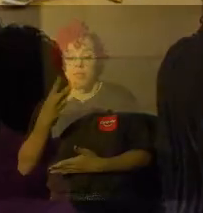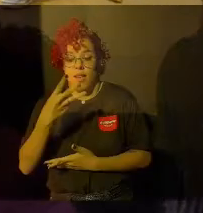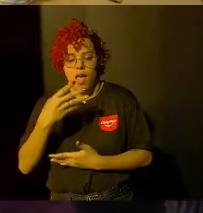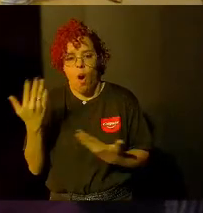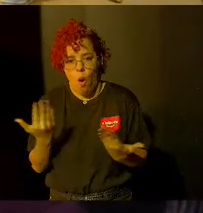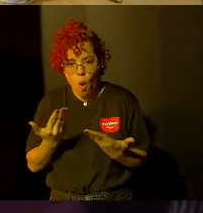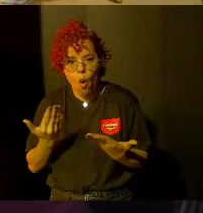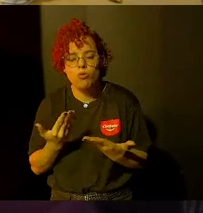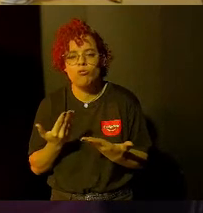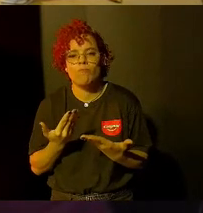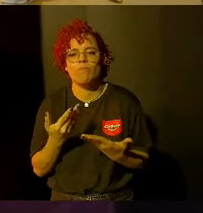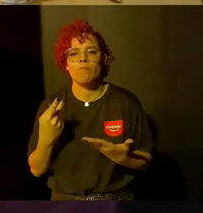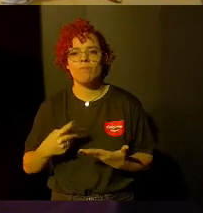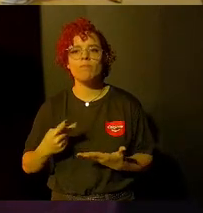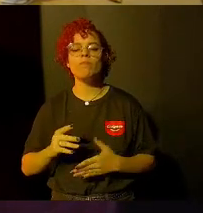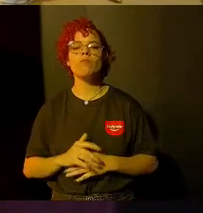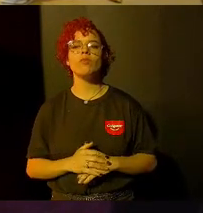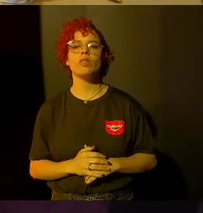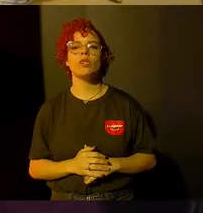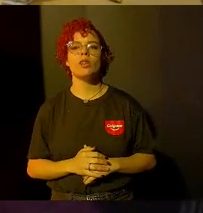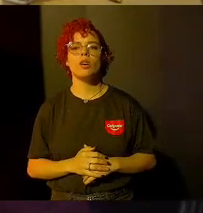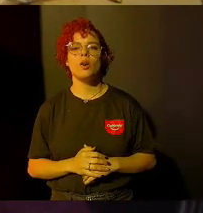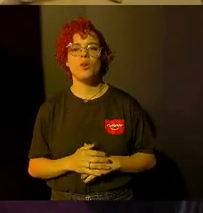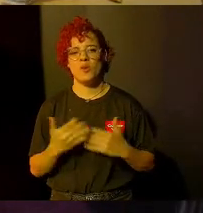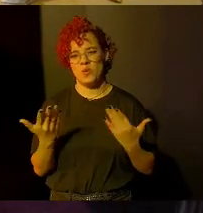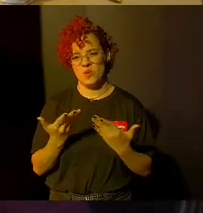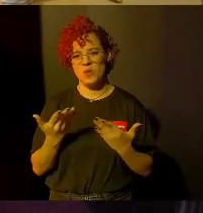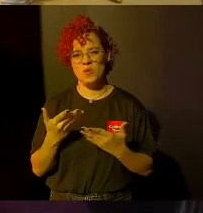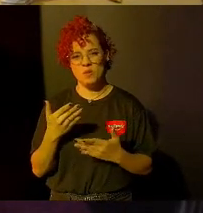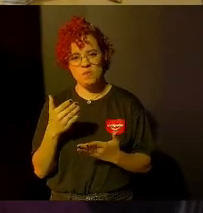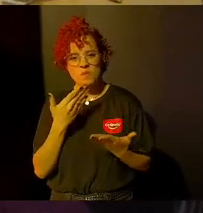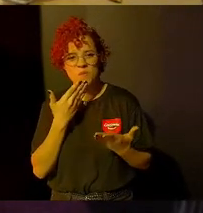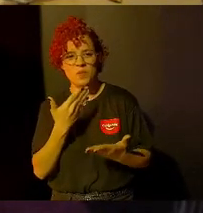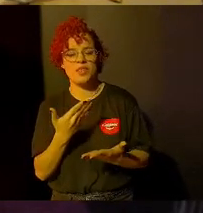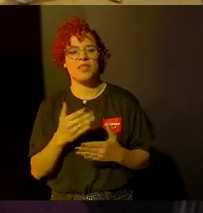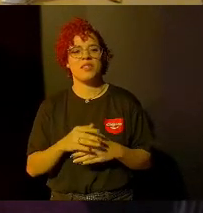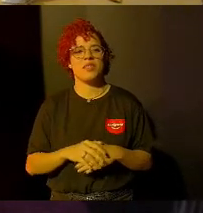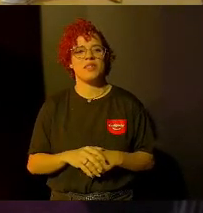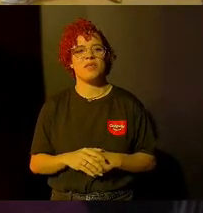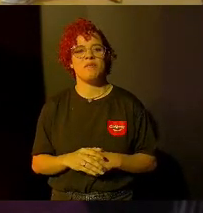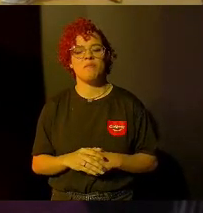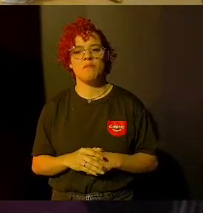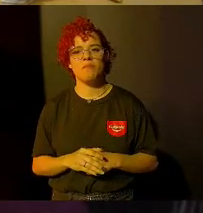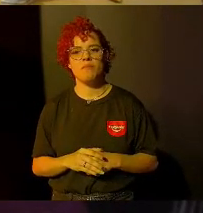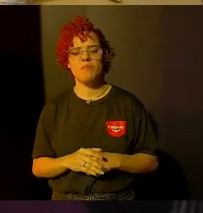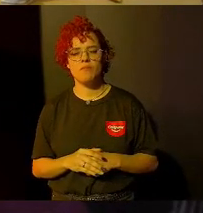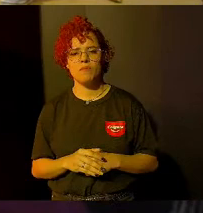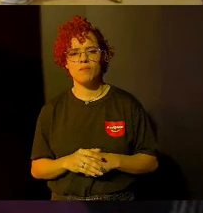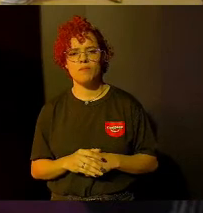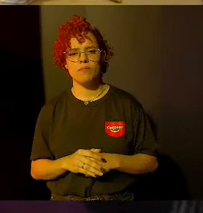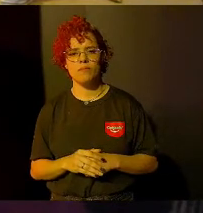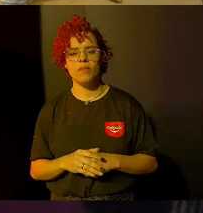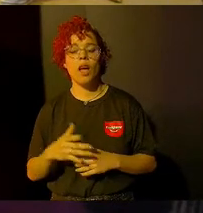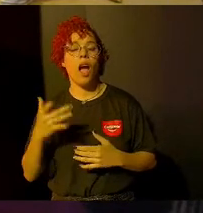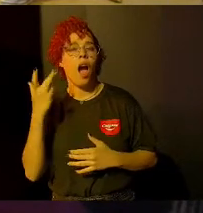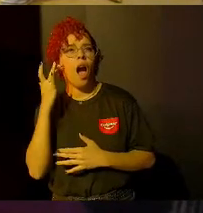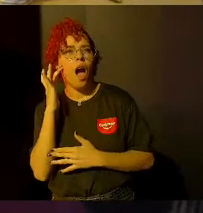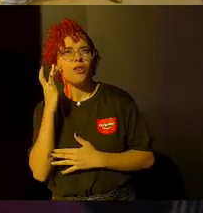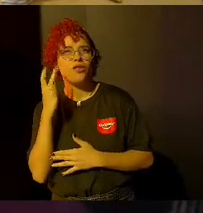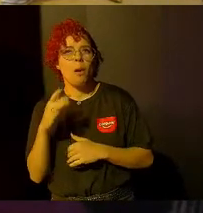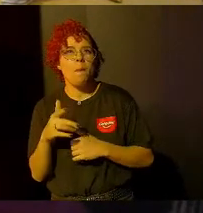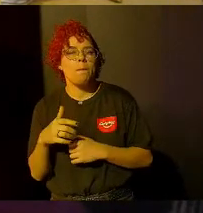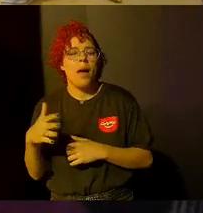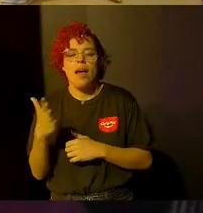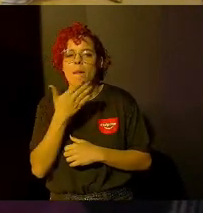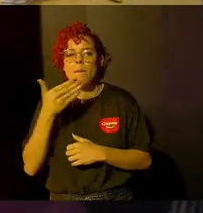hoje de noite eu vou pedir música no Fantástico né tem isso eu acho que é uma das melhores